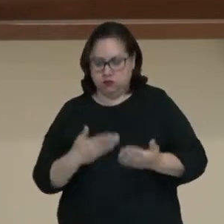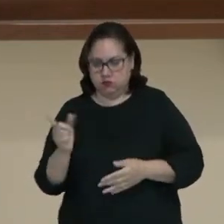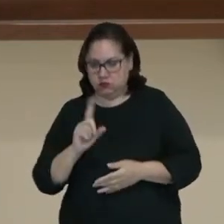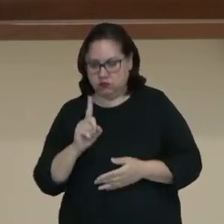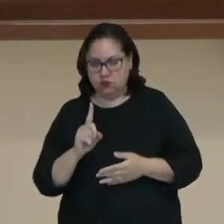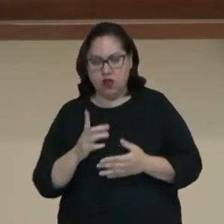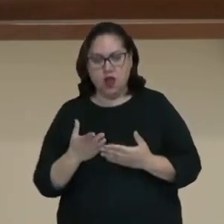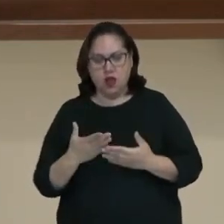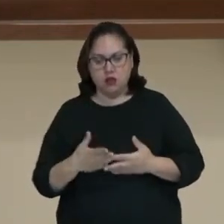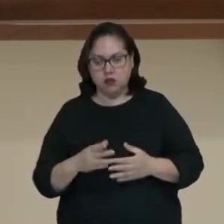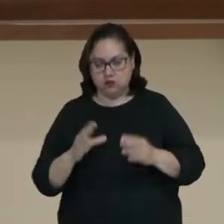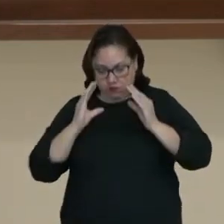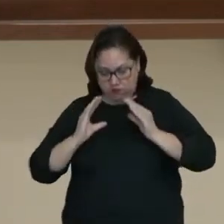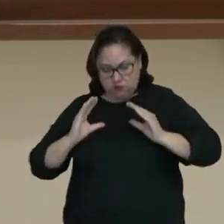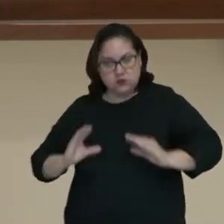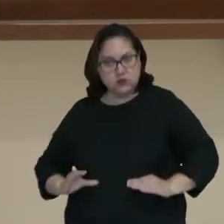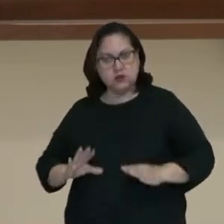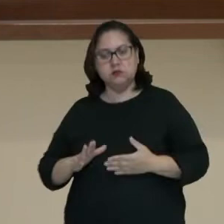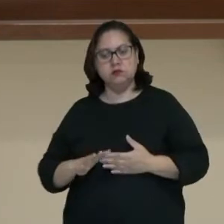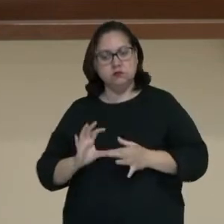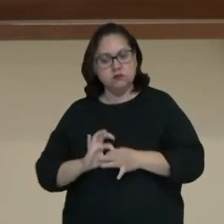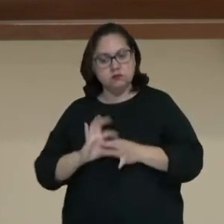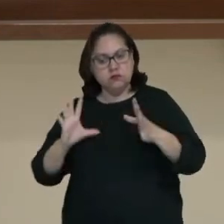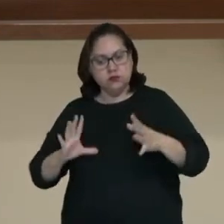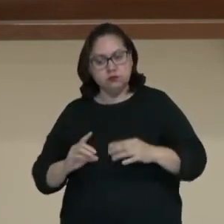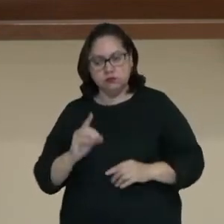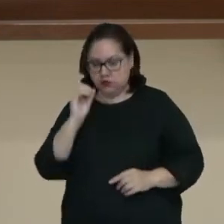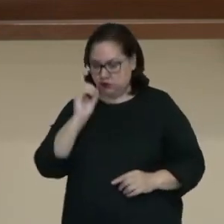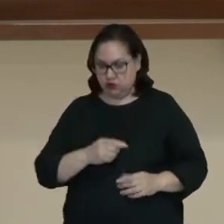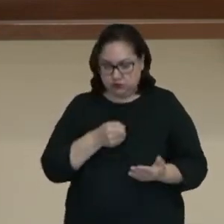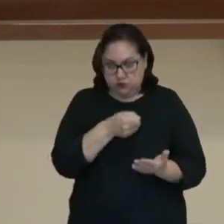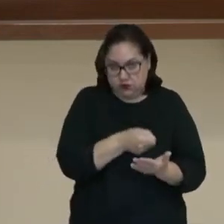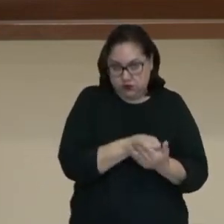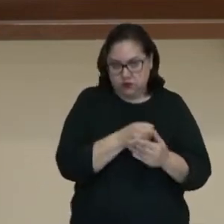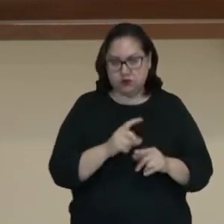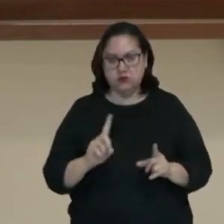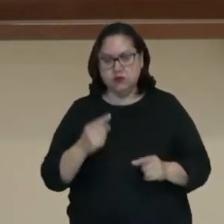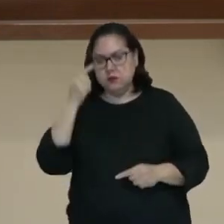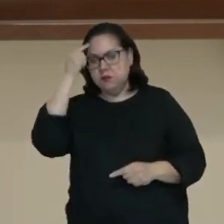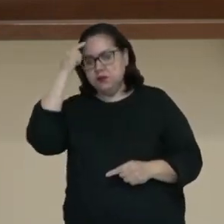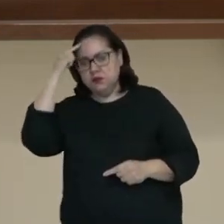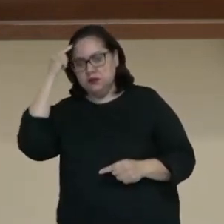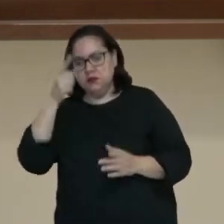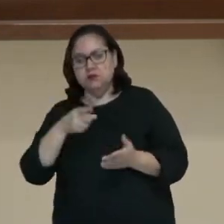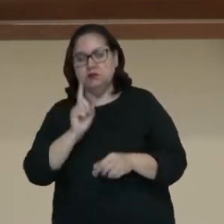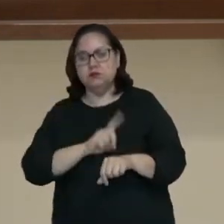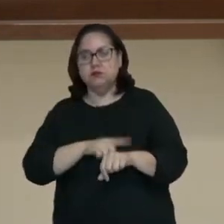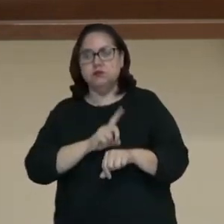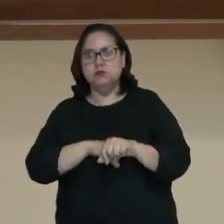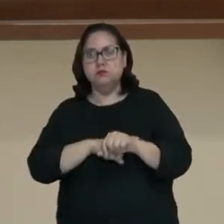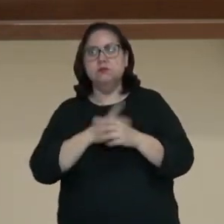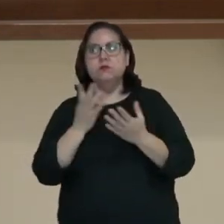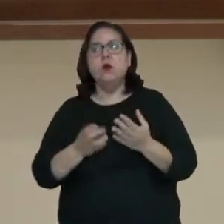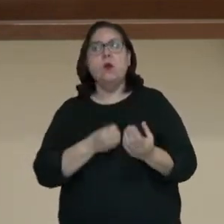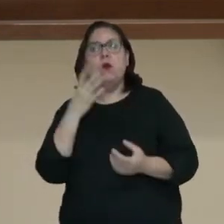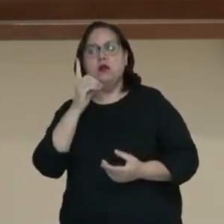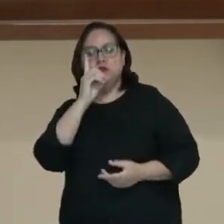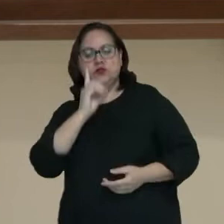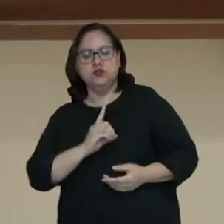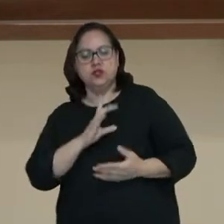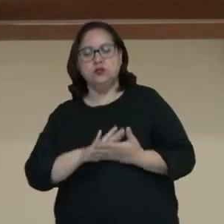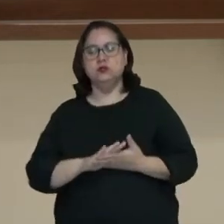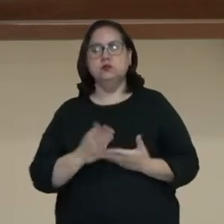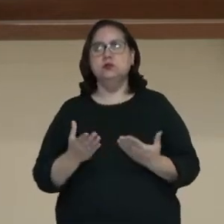agora eu sou um cidadão. Um cidadão tem direitos e deveres que foram pensados ali naquele momento, né? Quais são os direitos